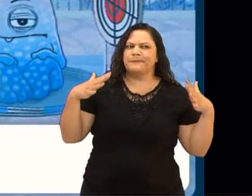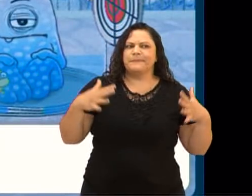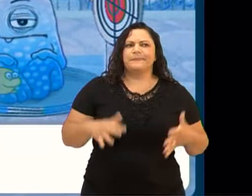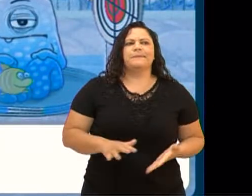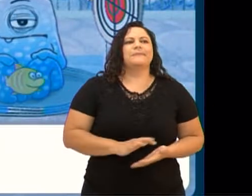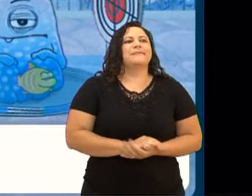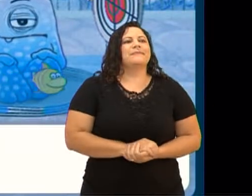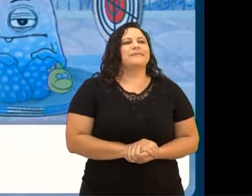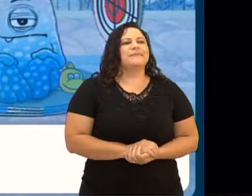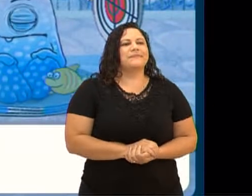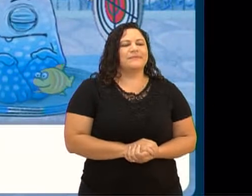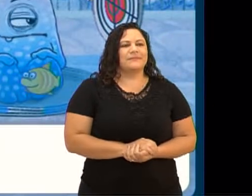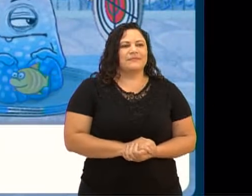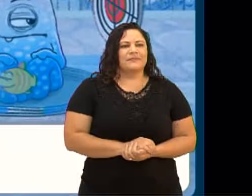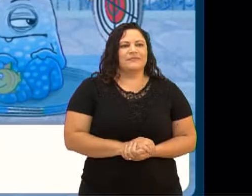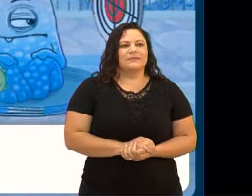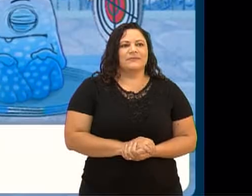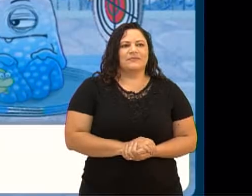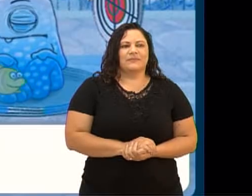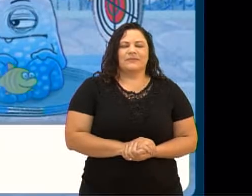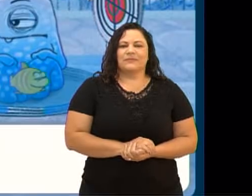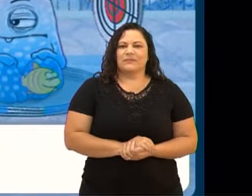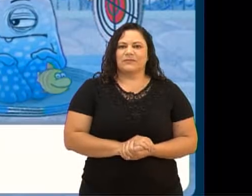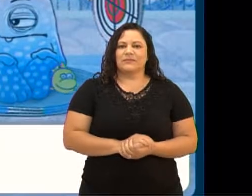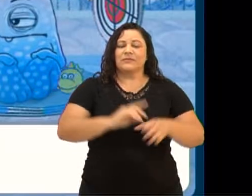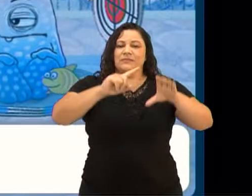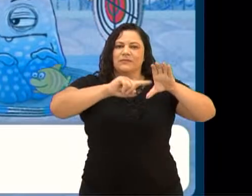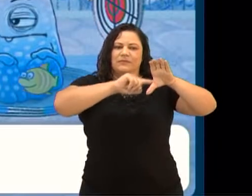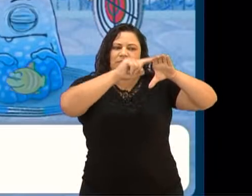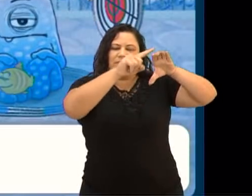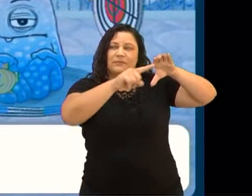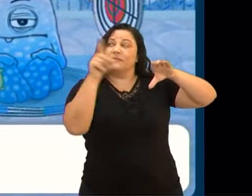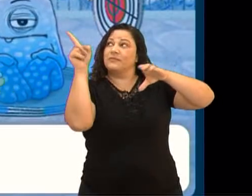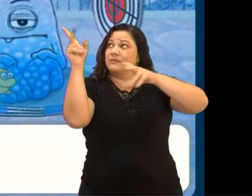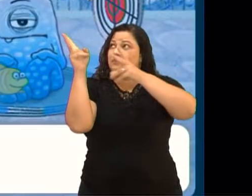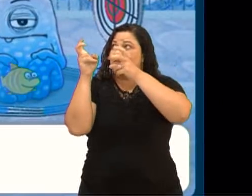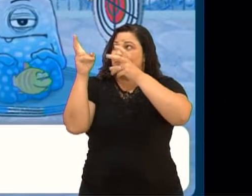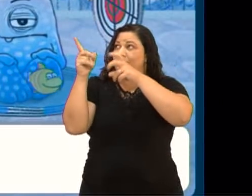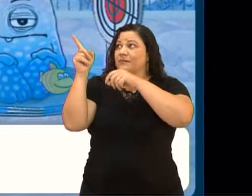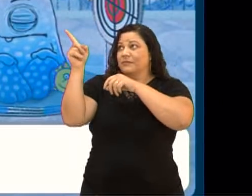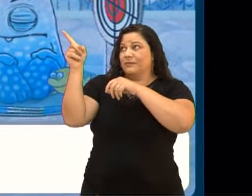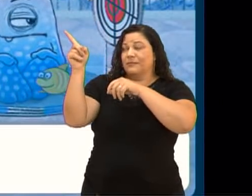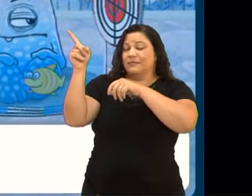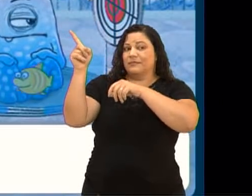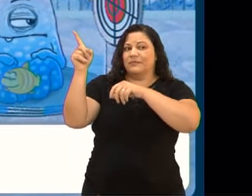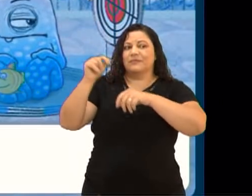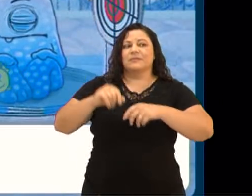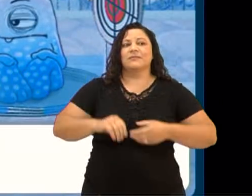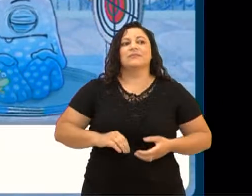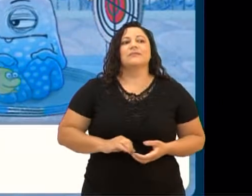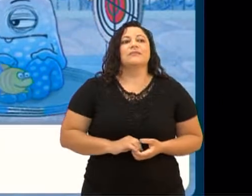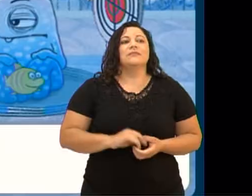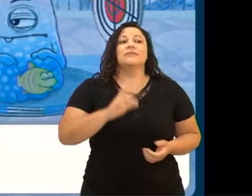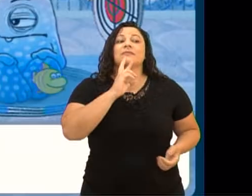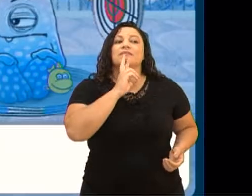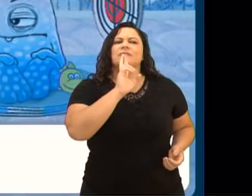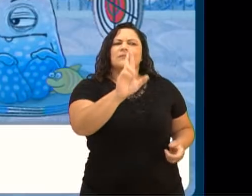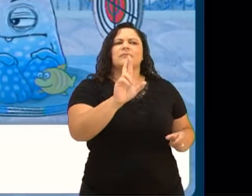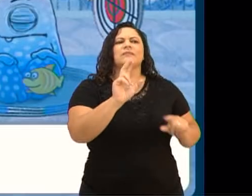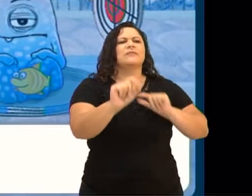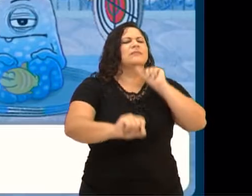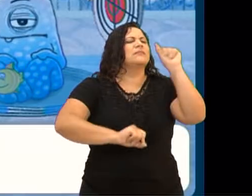agora. Vamos colocar o transferidor nessa inclinação que nós criamos para acertar o alvo e vamos responder. Em